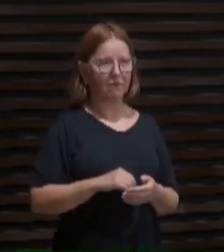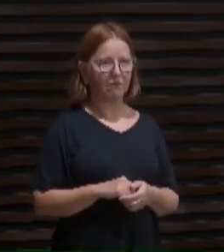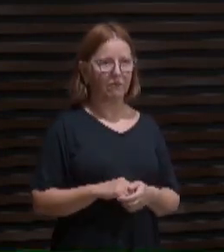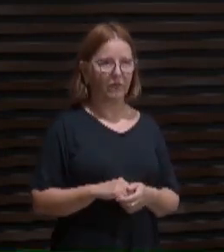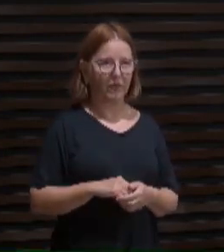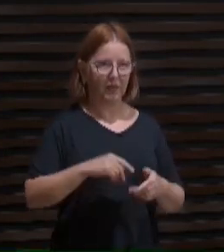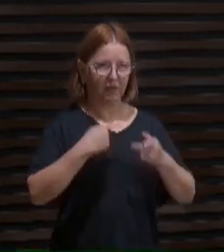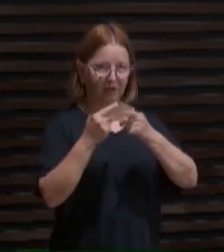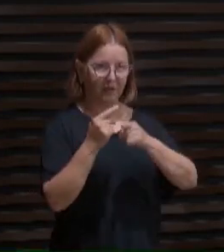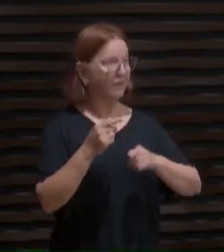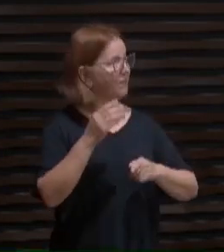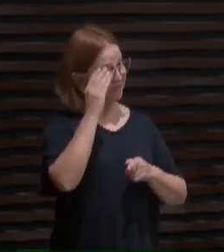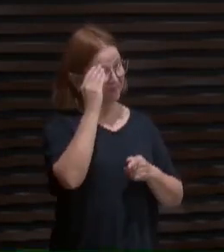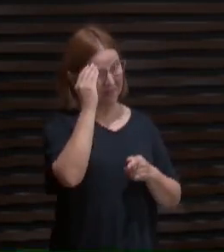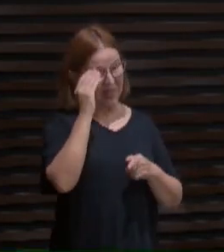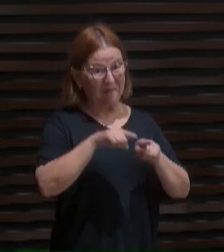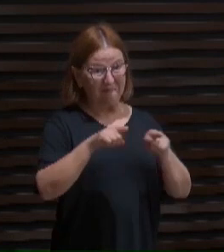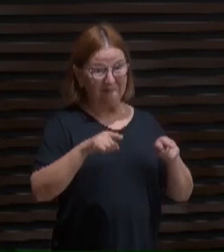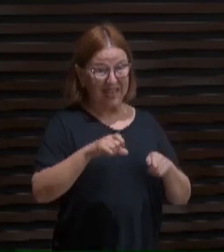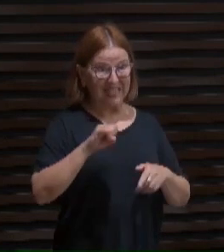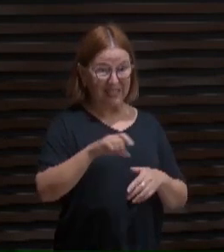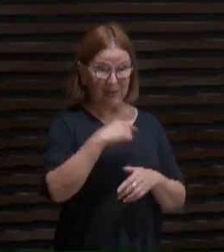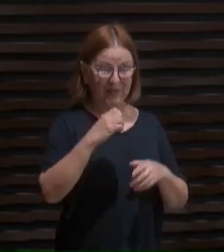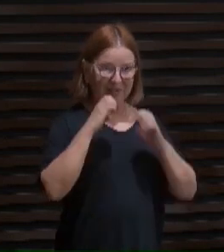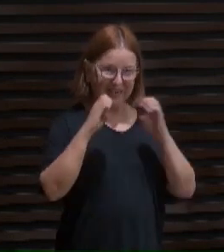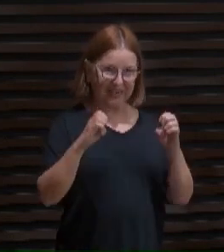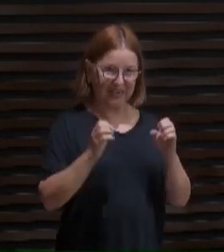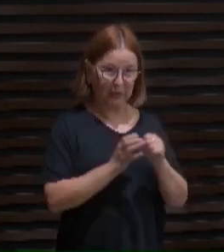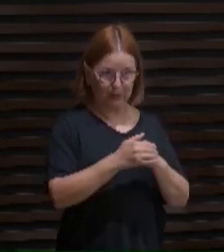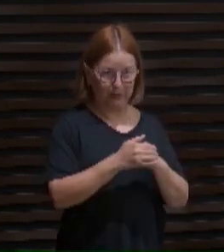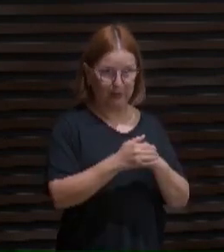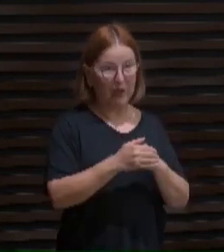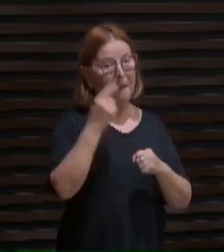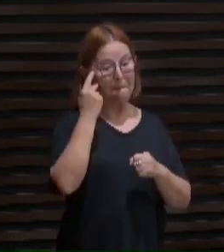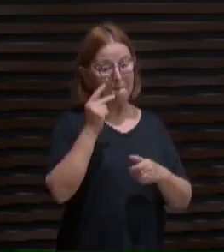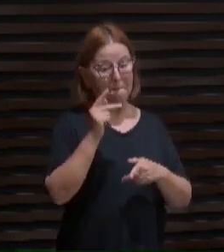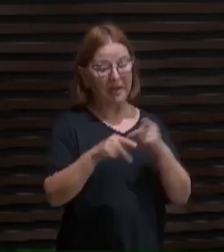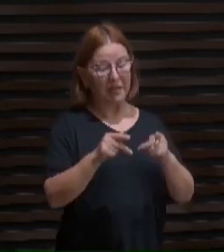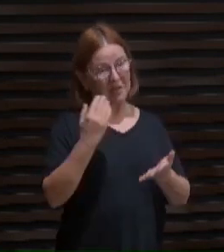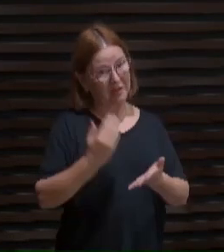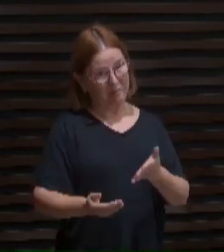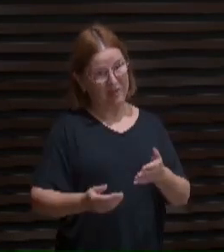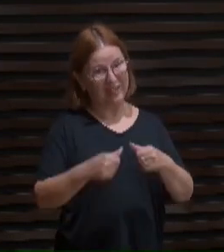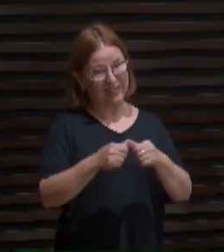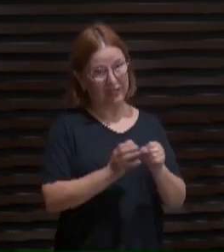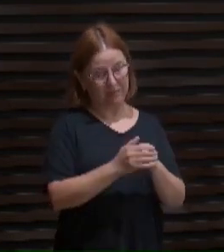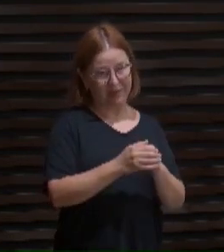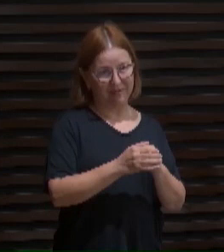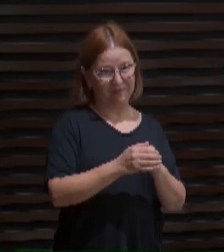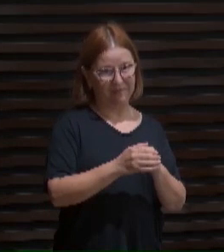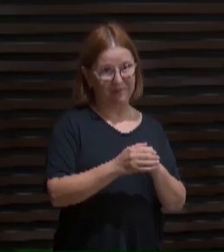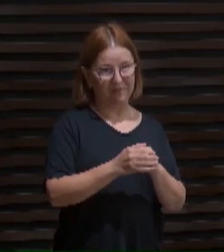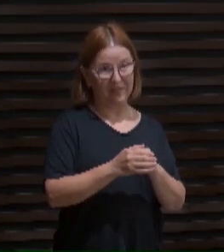mas o nosso evangelho ainda está encoberto, é para os que se perdem que está encoberto, nos quais o